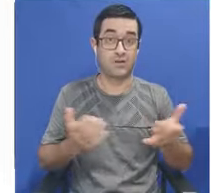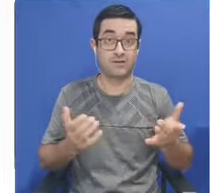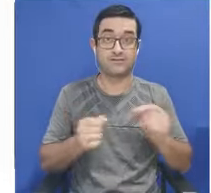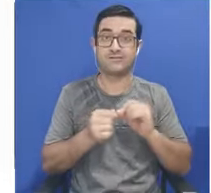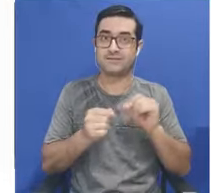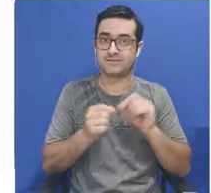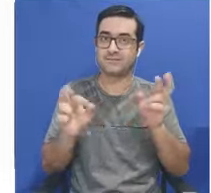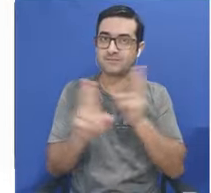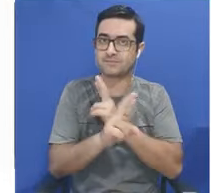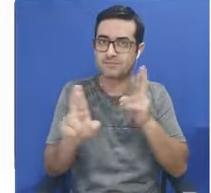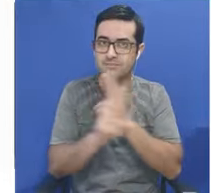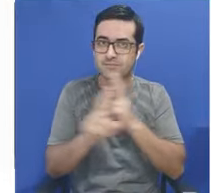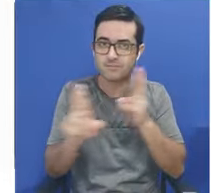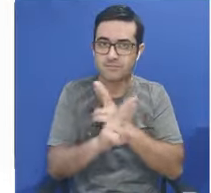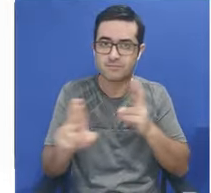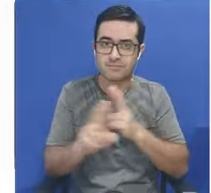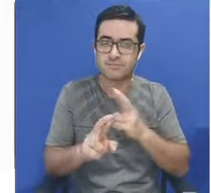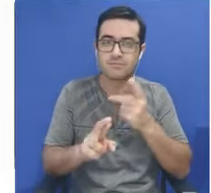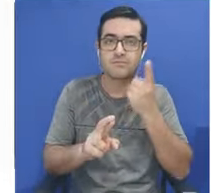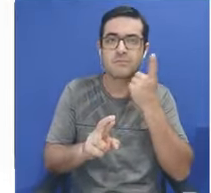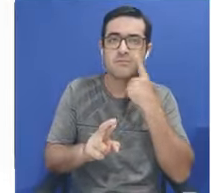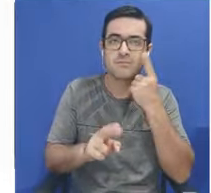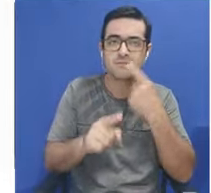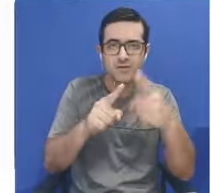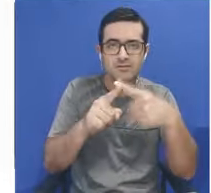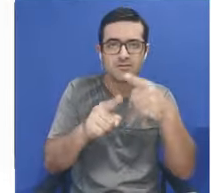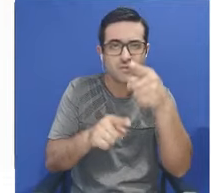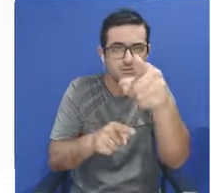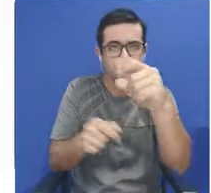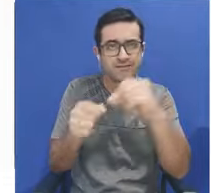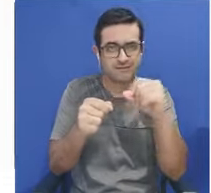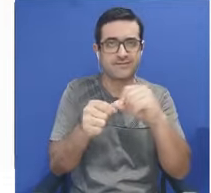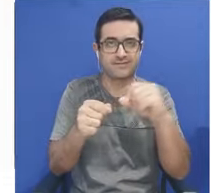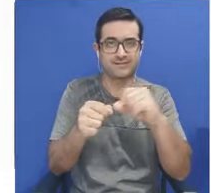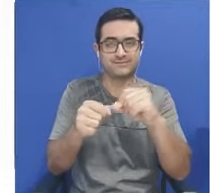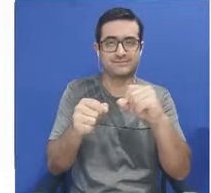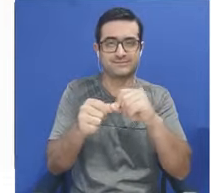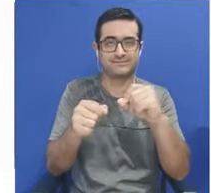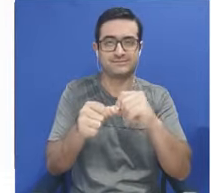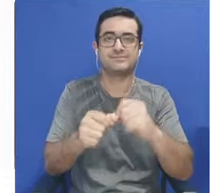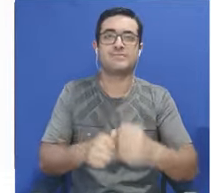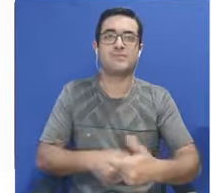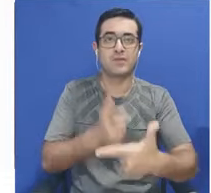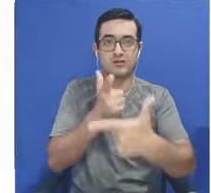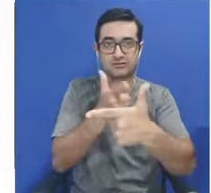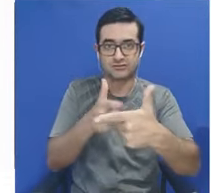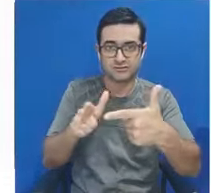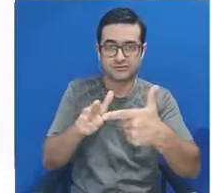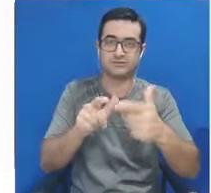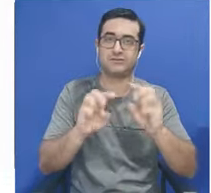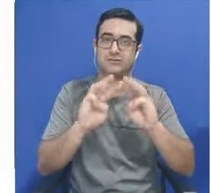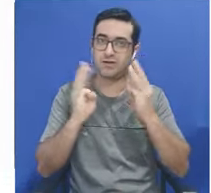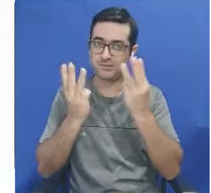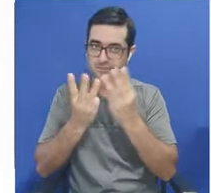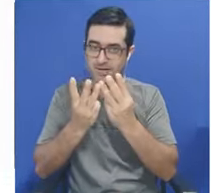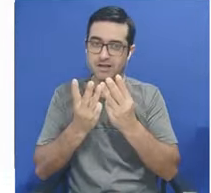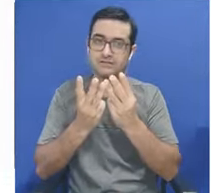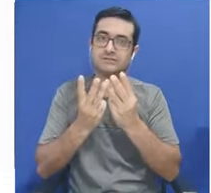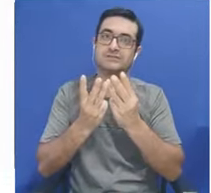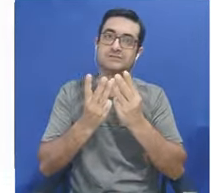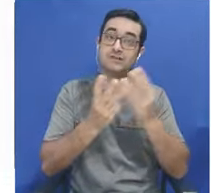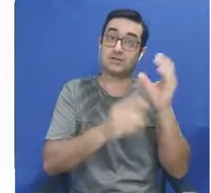né? Divido a massa do carbono pela massa total, multiplico por 100. A massa do hidrogênio